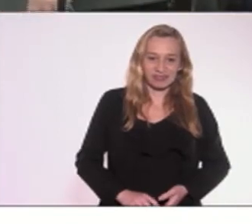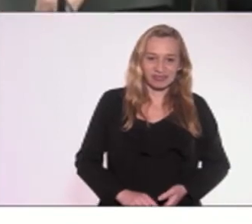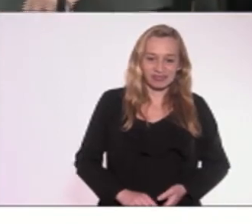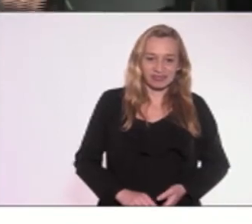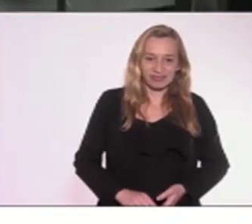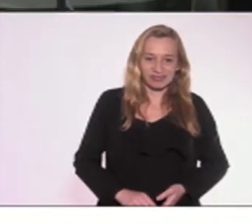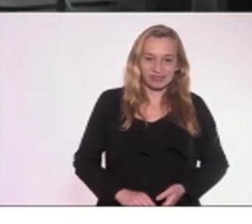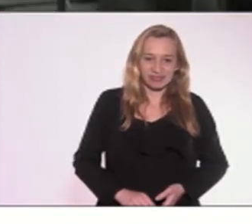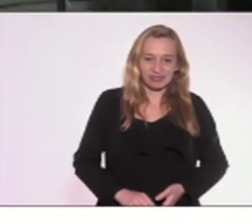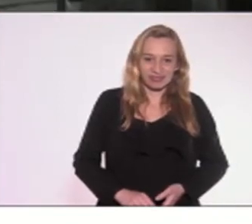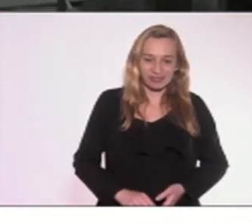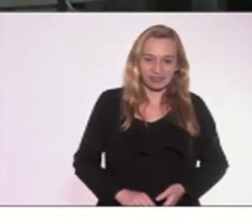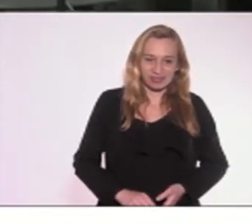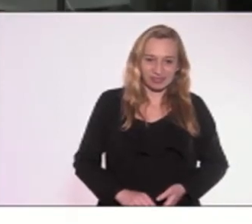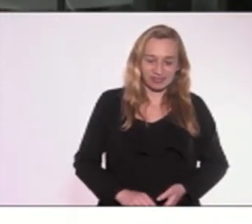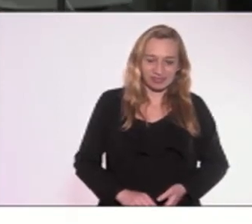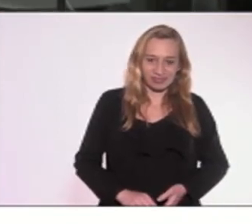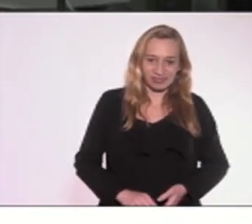Aqui, cara.